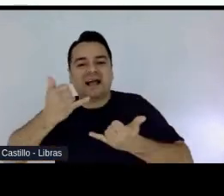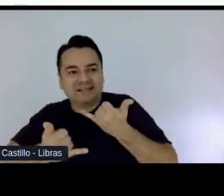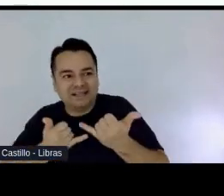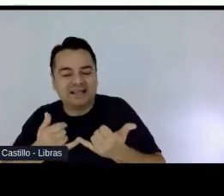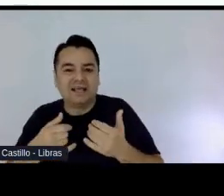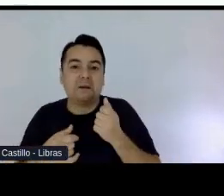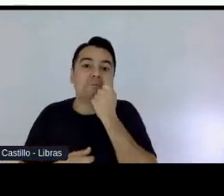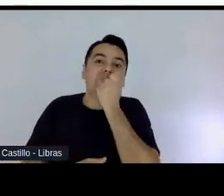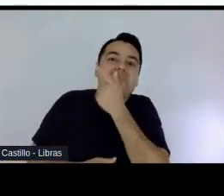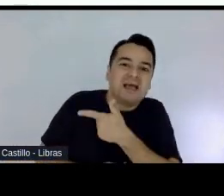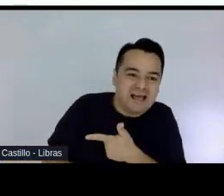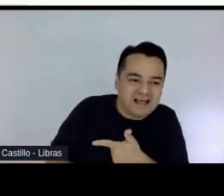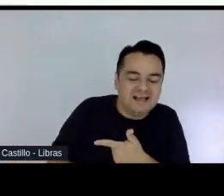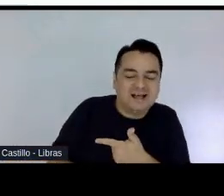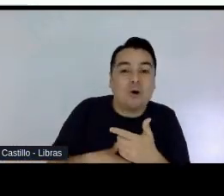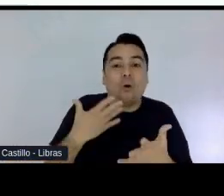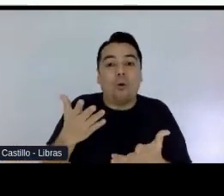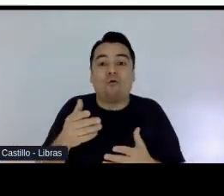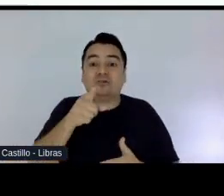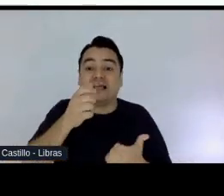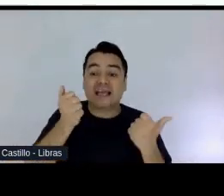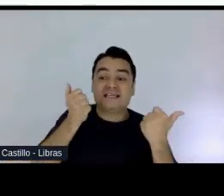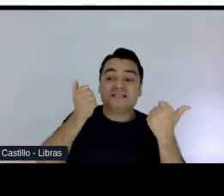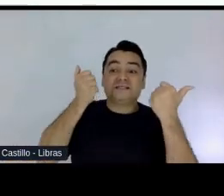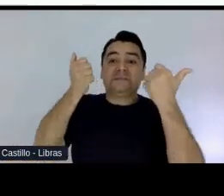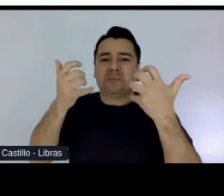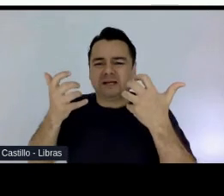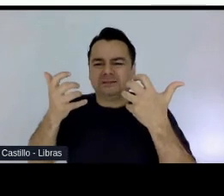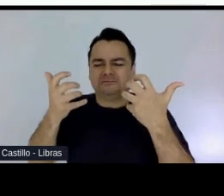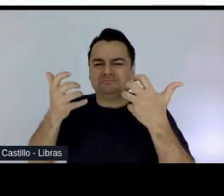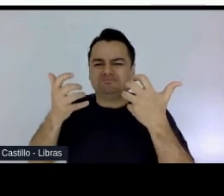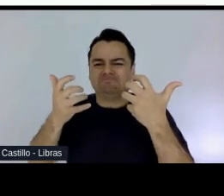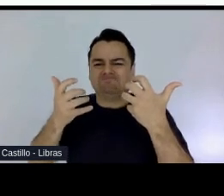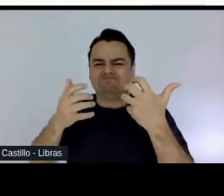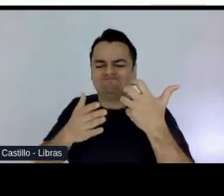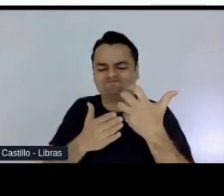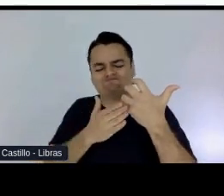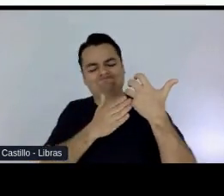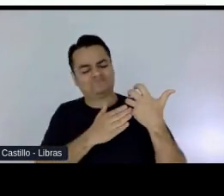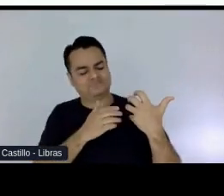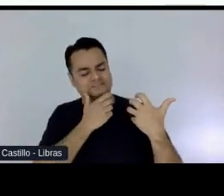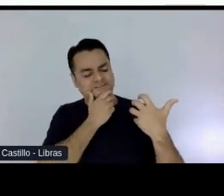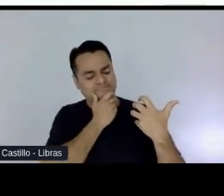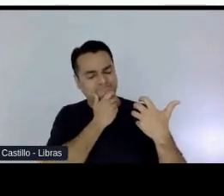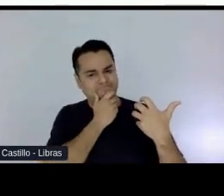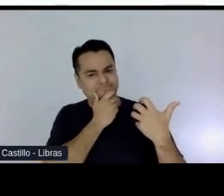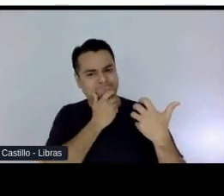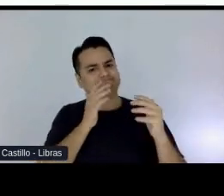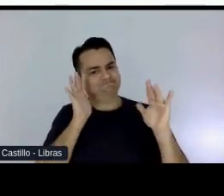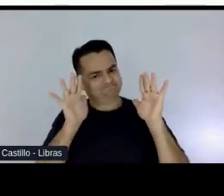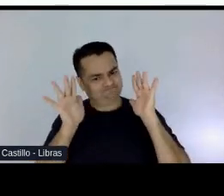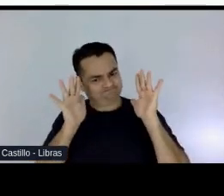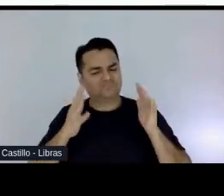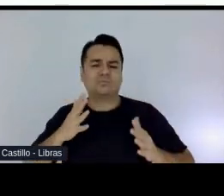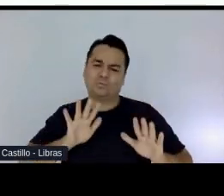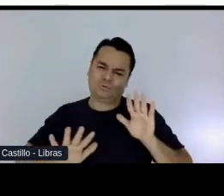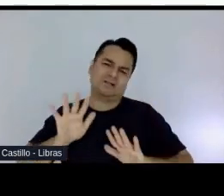está falando algo que possa, sim, ofender uma pessoa. Porque, às vezes, você